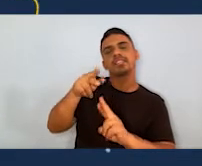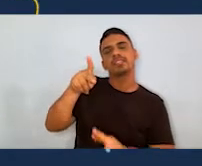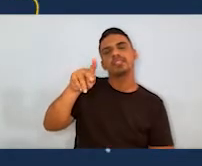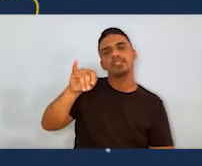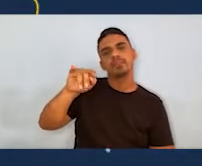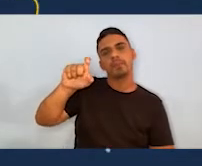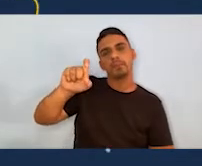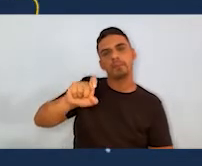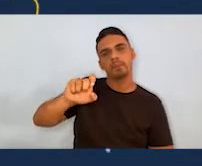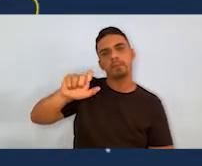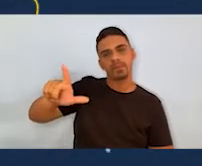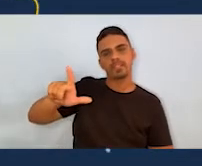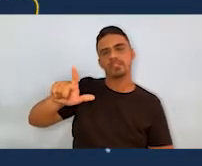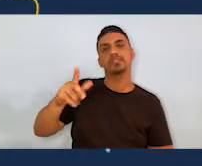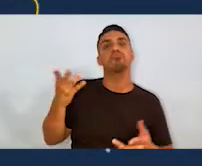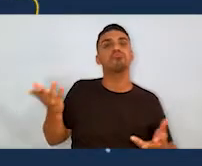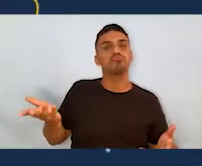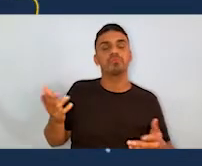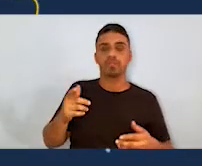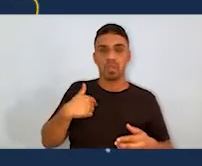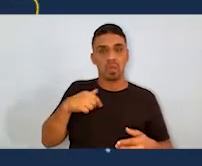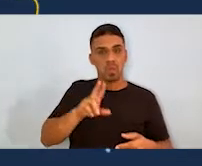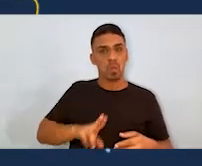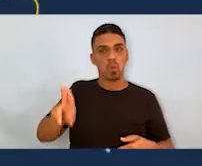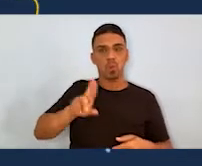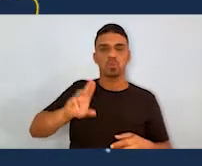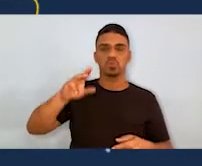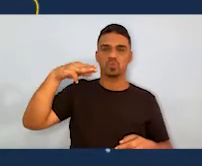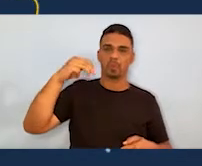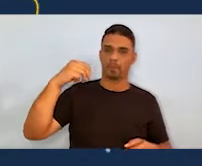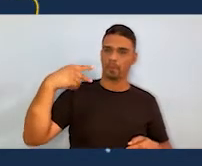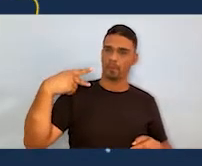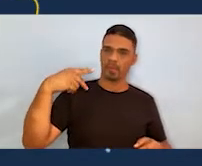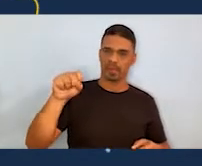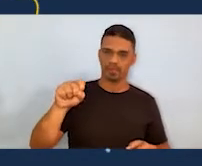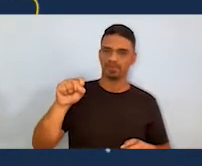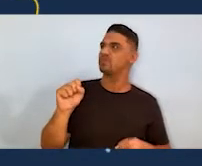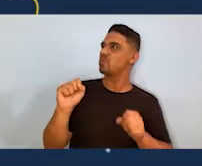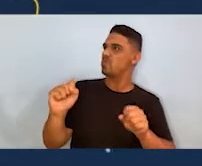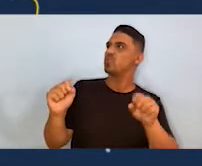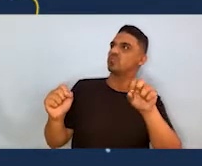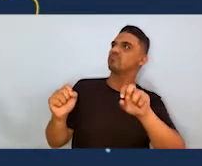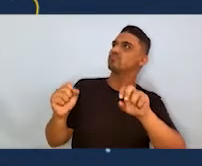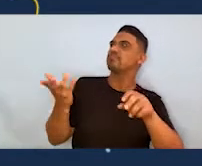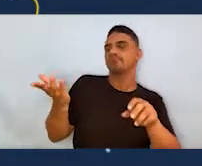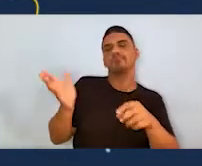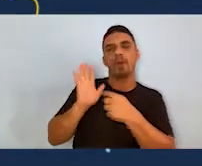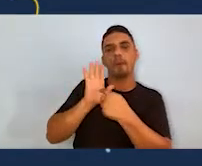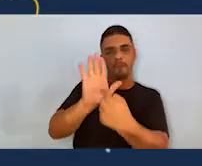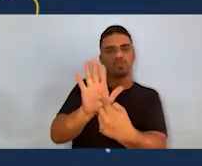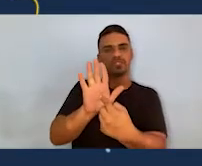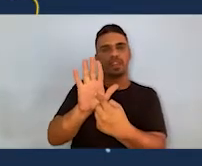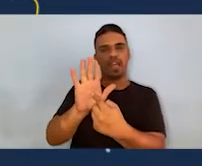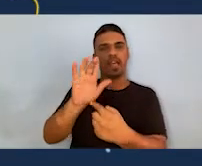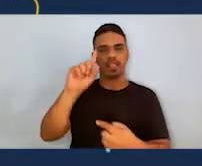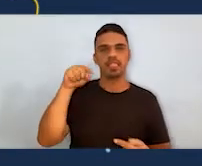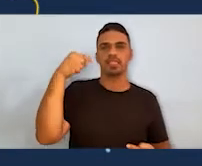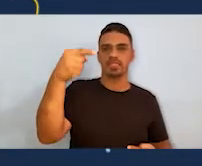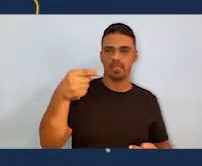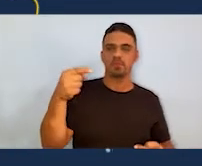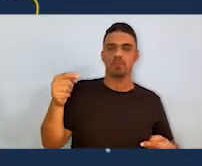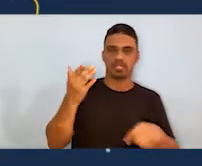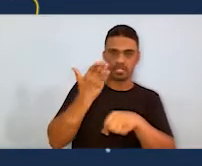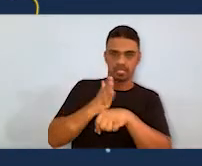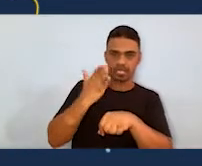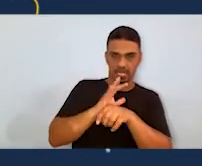Então, eu tenho o meu reference map. Eu posso, inclusive, mostrar ele daqui a pouco, depois